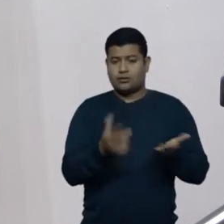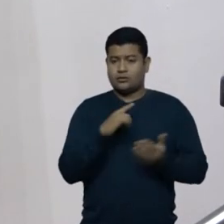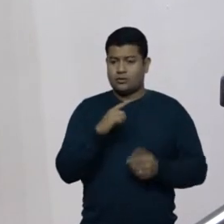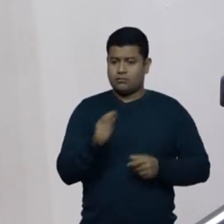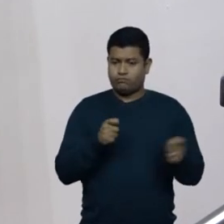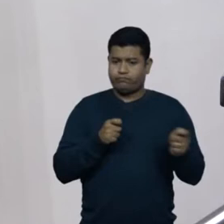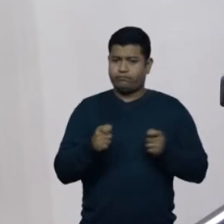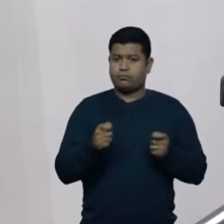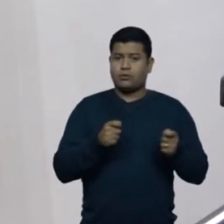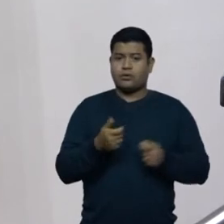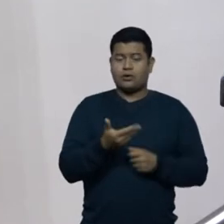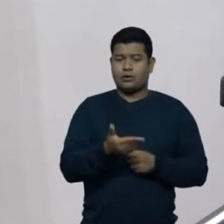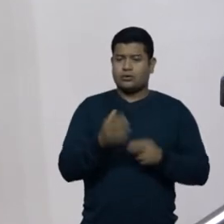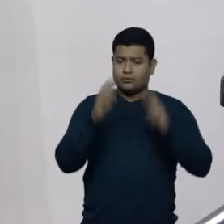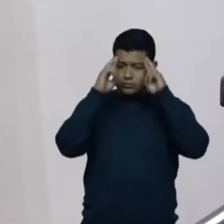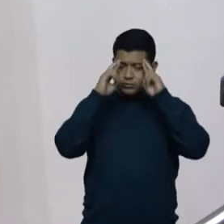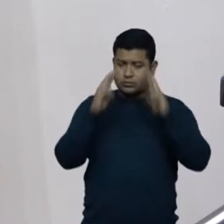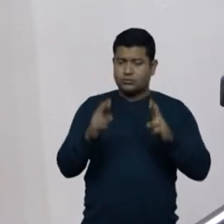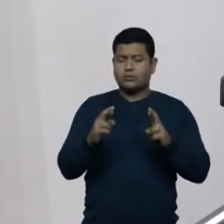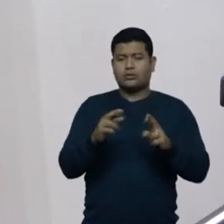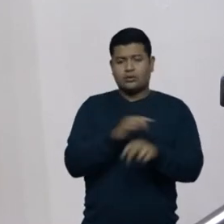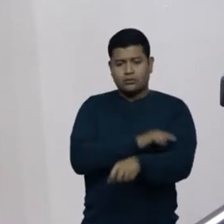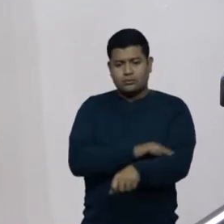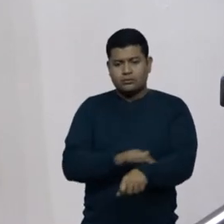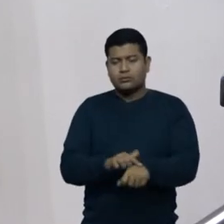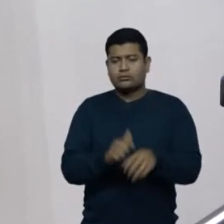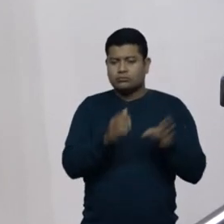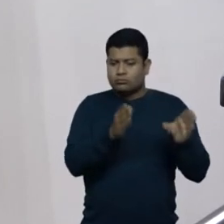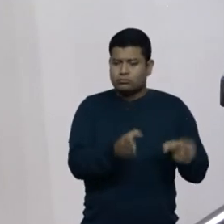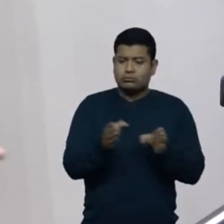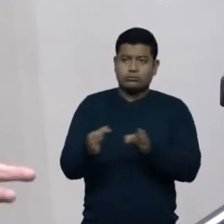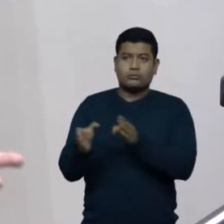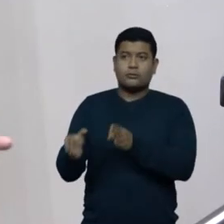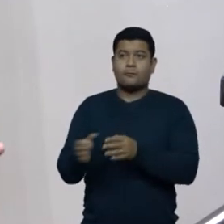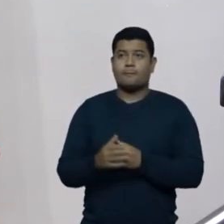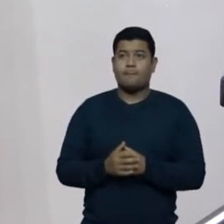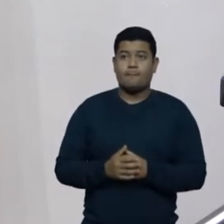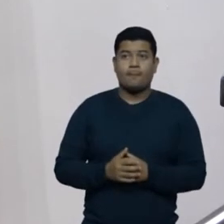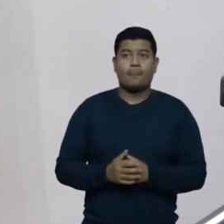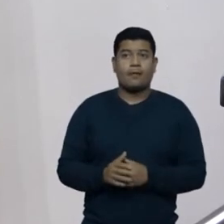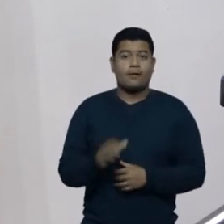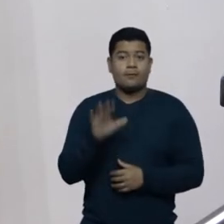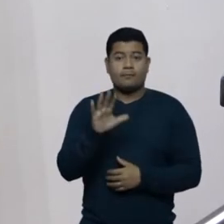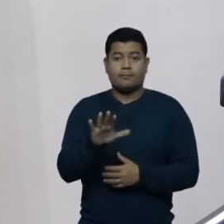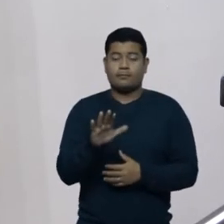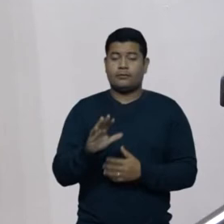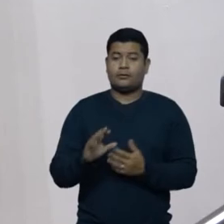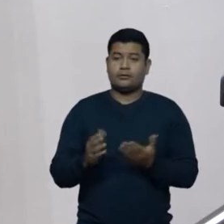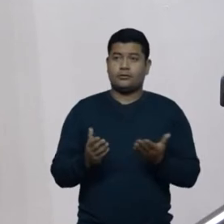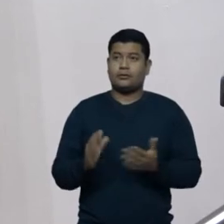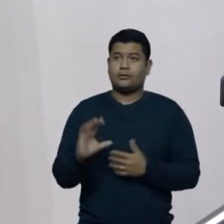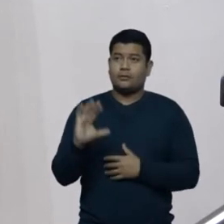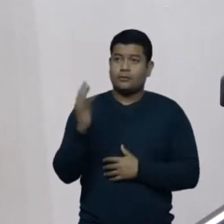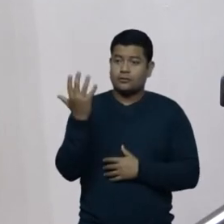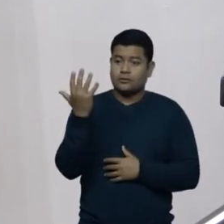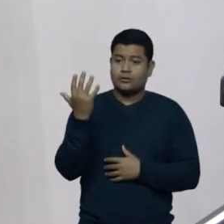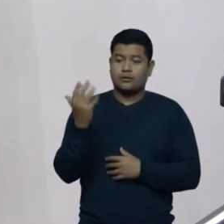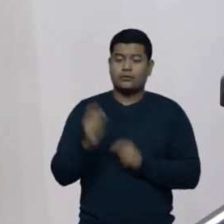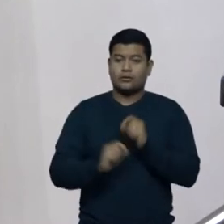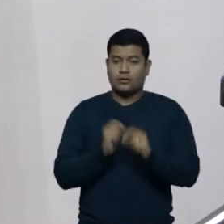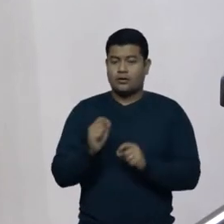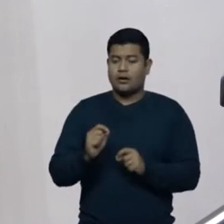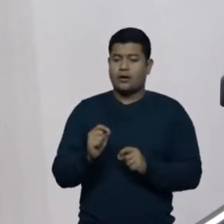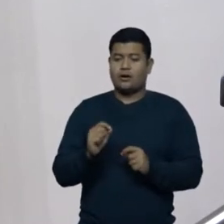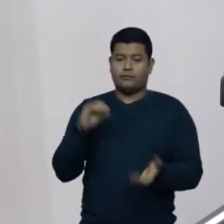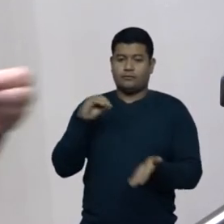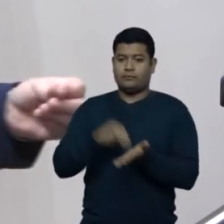tão respeitosa, tão organizada, mas com a ausência da força policial,